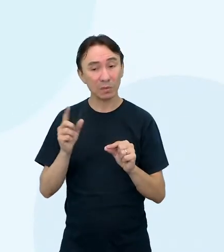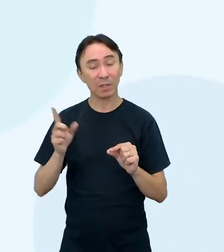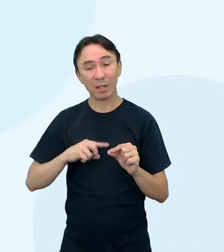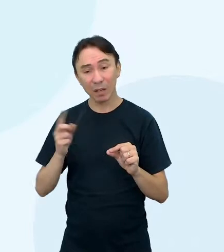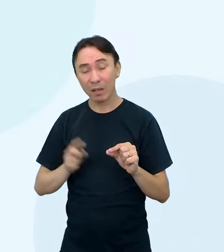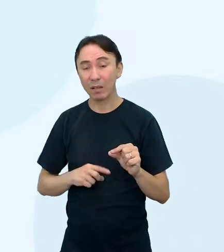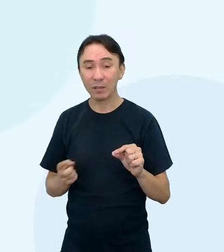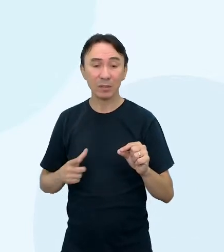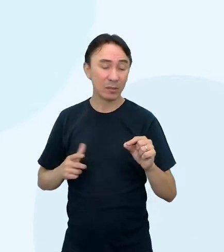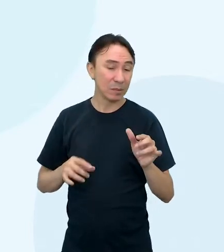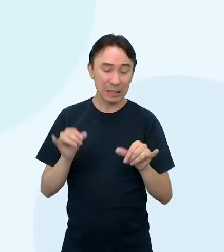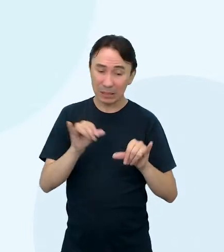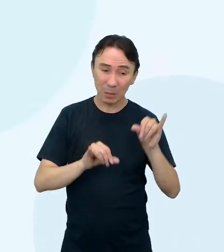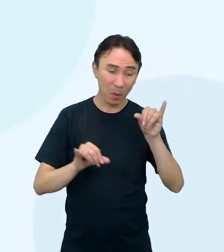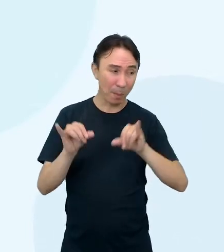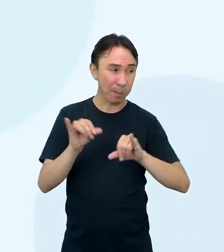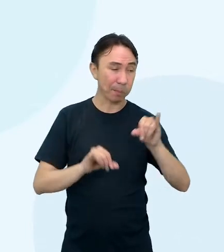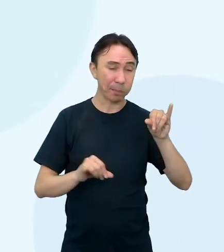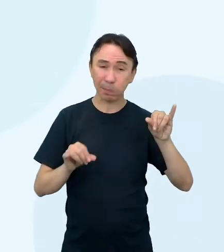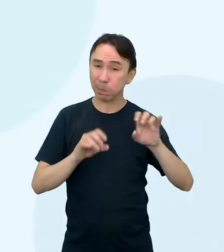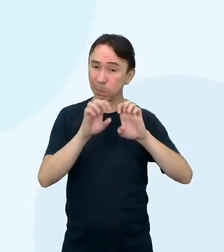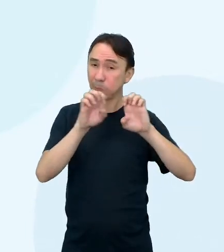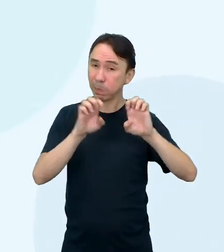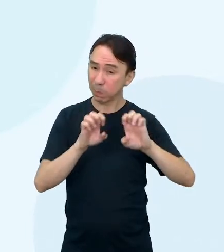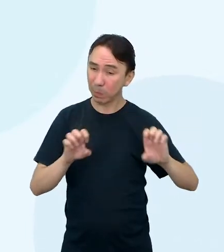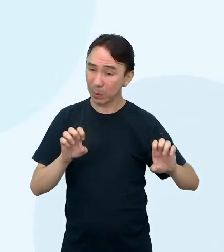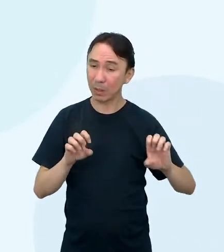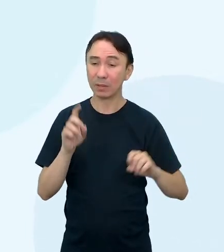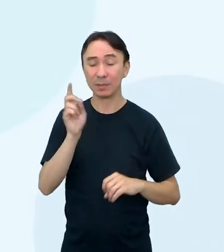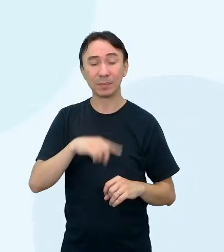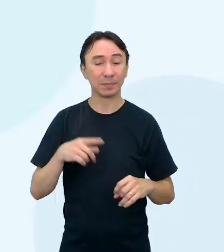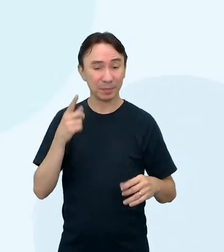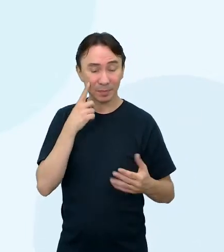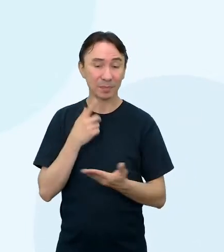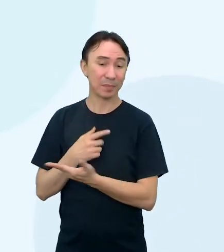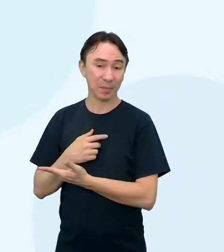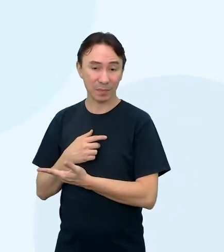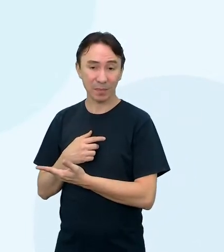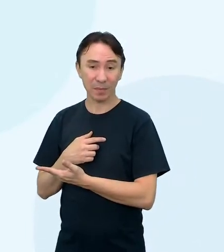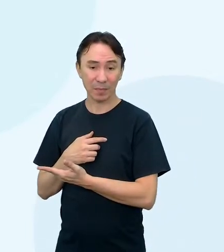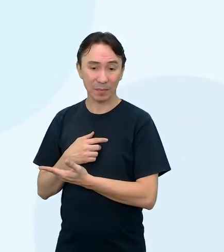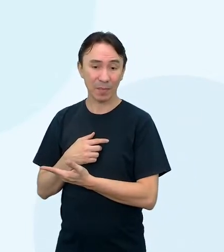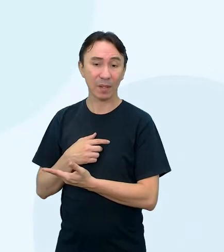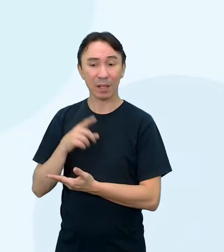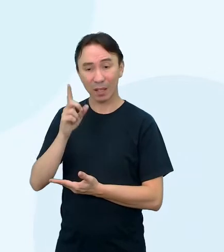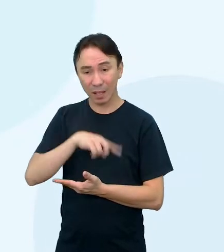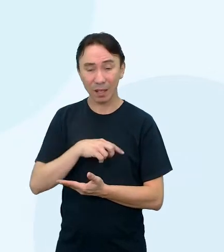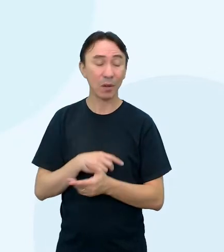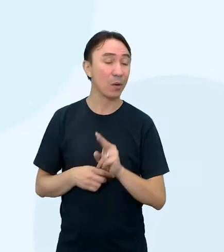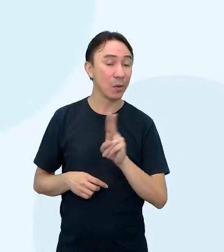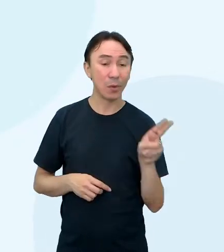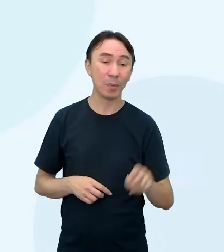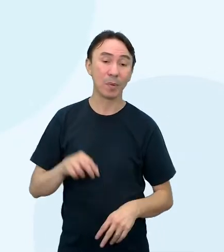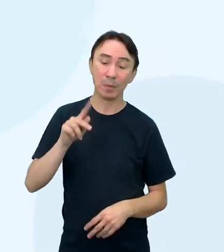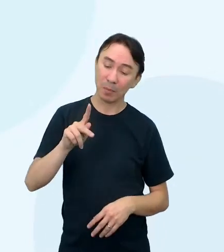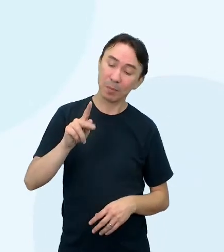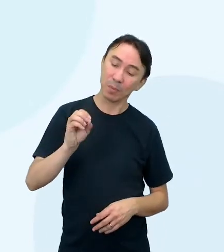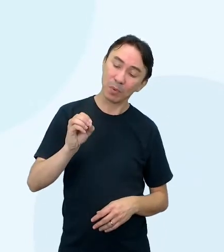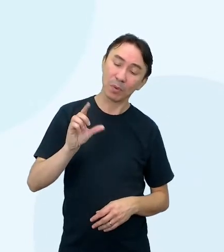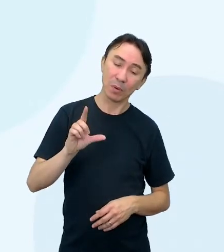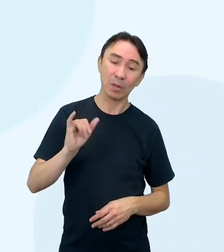estruturas químicas, e essas estruturas que são chamadas pela geologia de poliméricas, elas